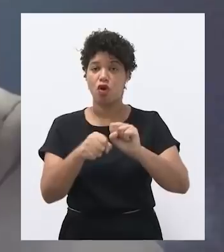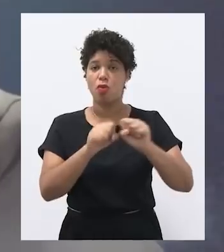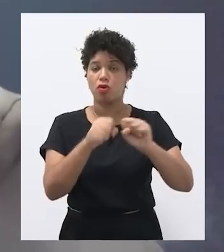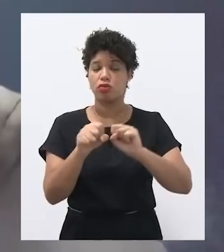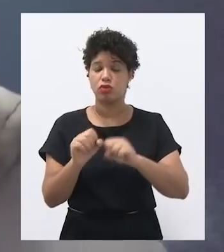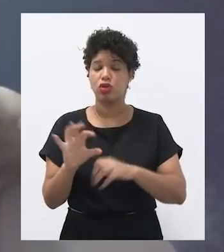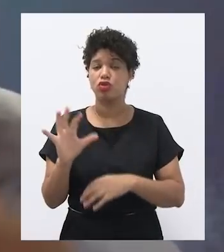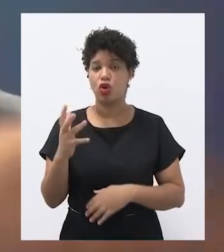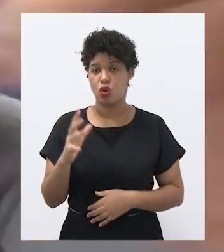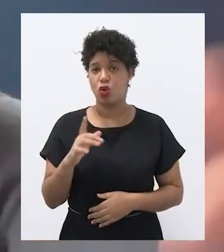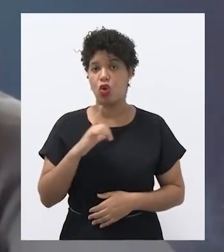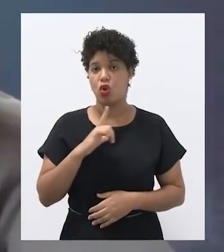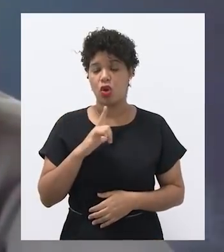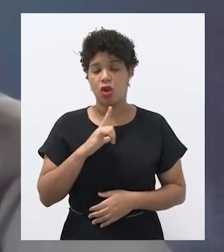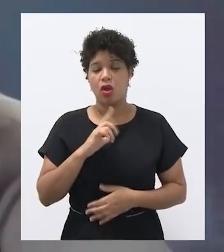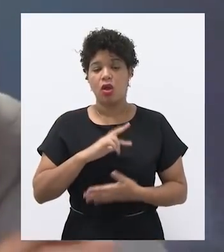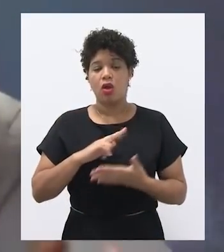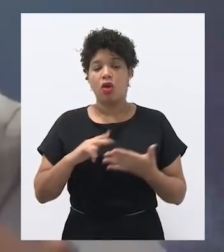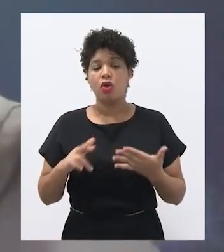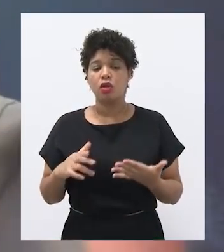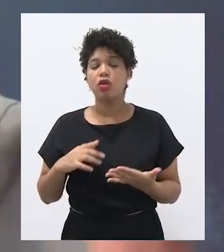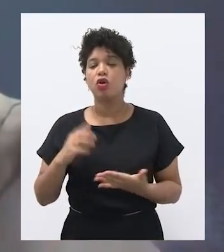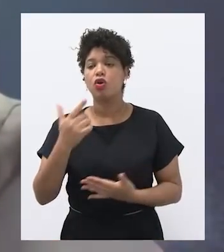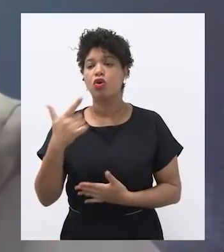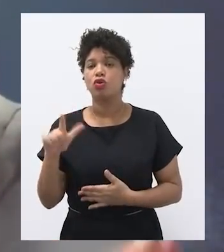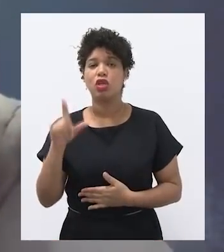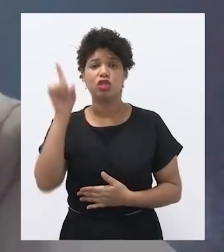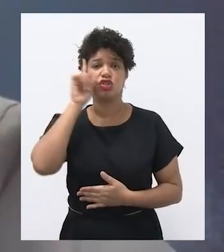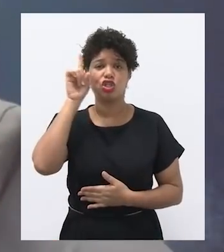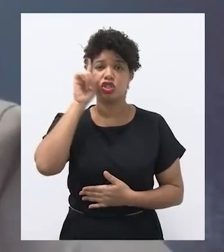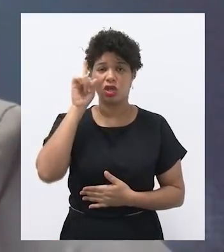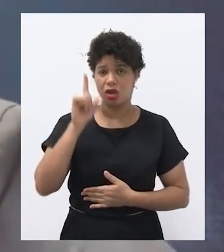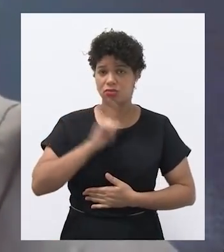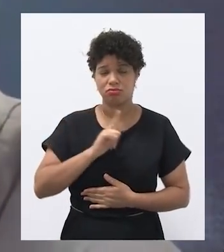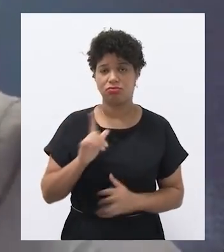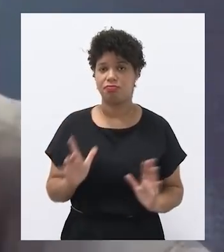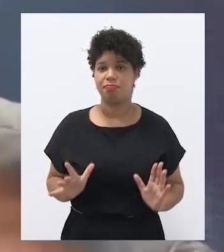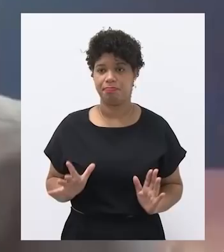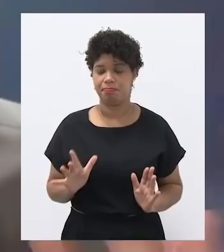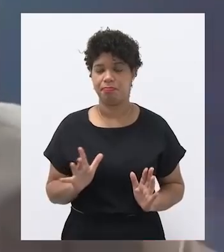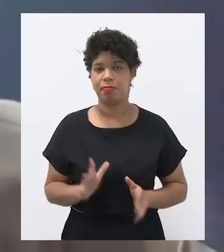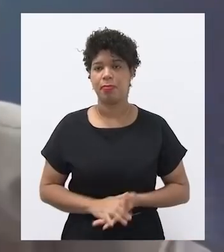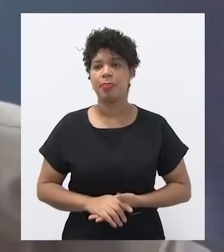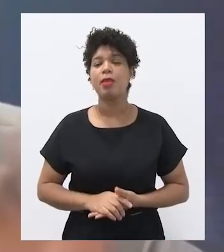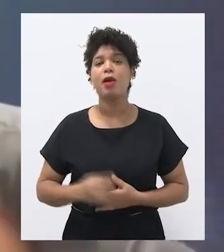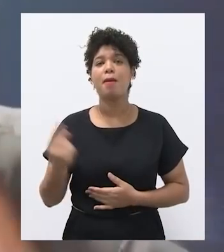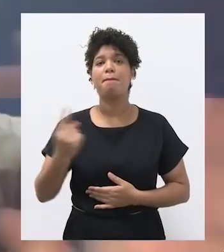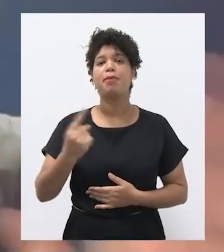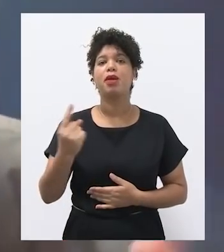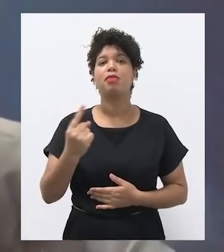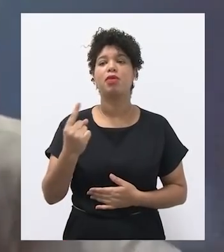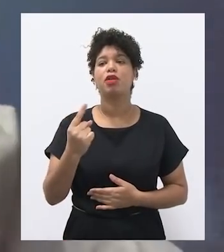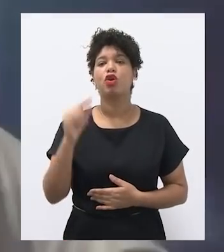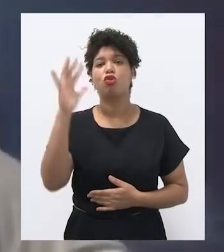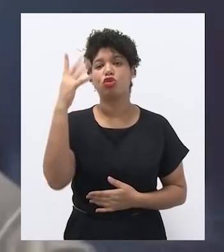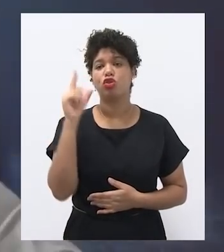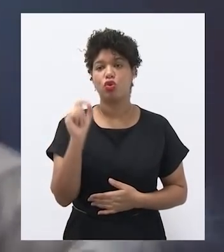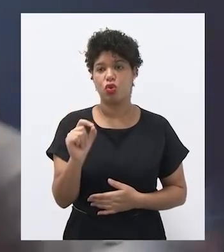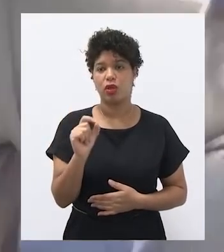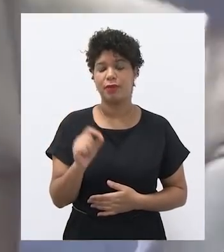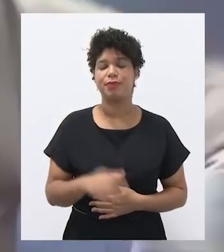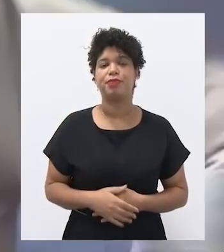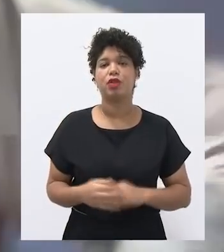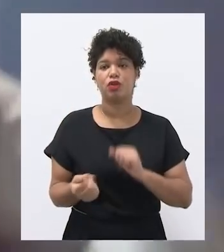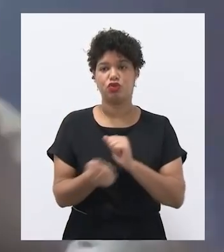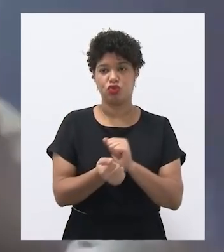acontecem em paralelo ao dia a dia, ao cotidiano. A primeira coisa, a primeira máxima que eu aprendi com